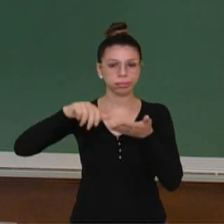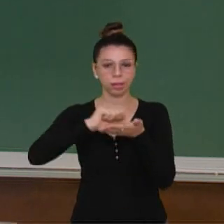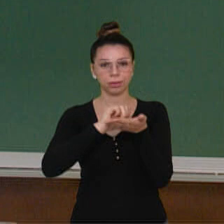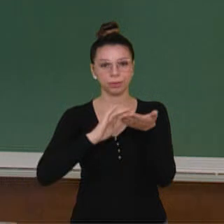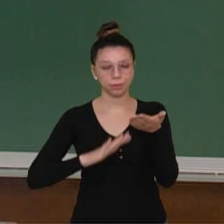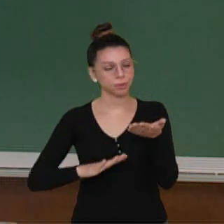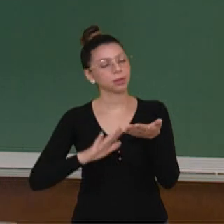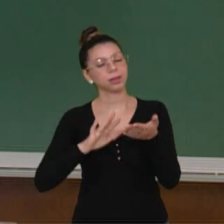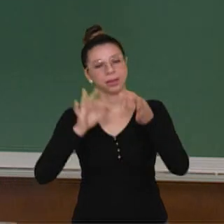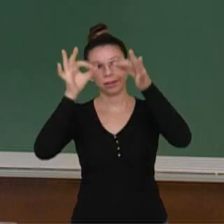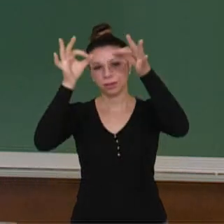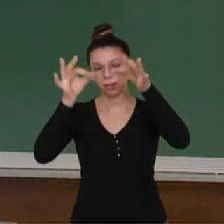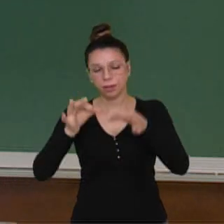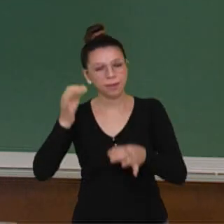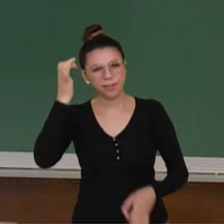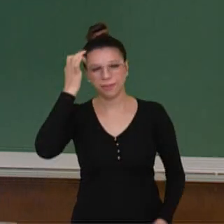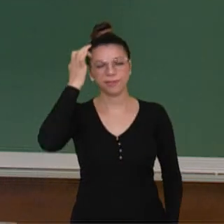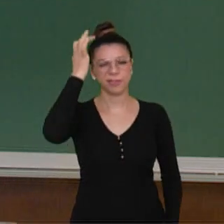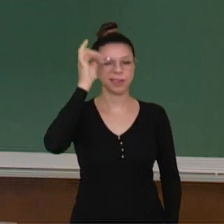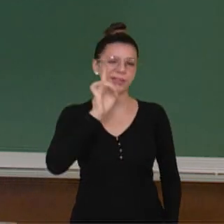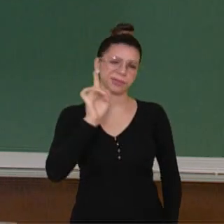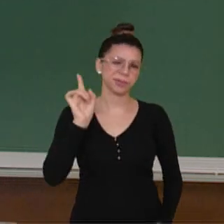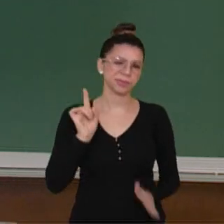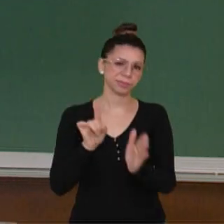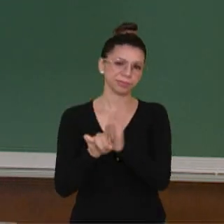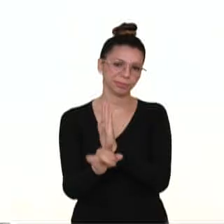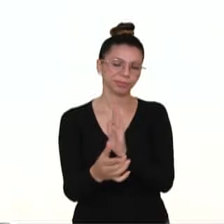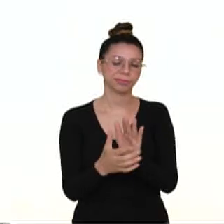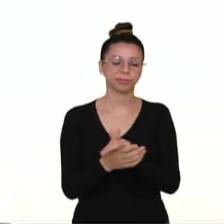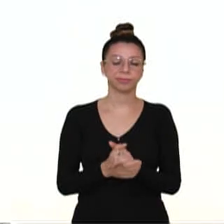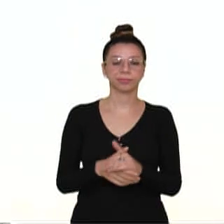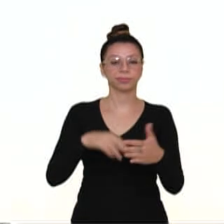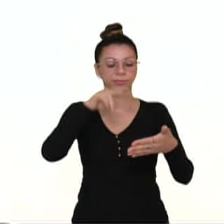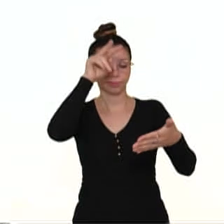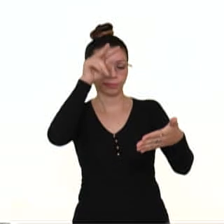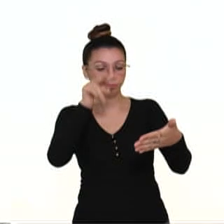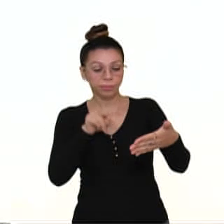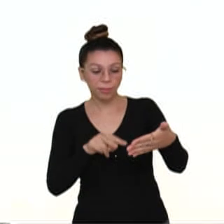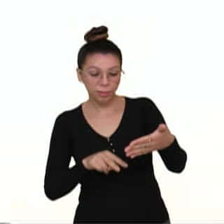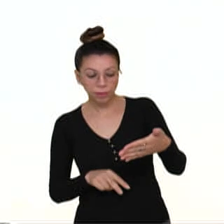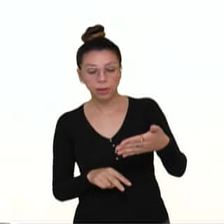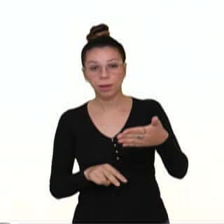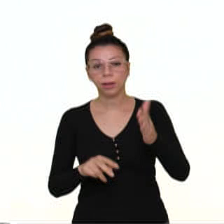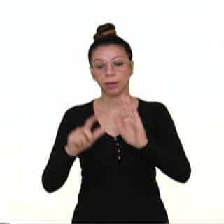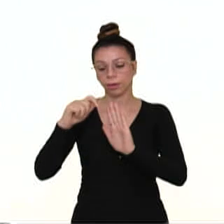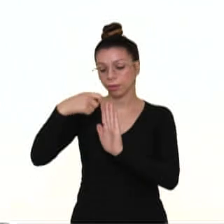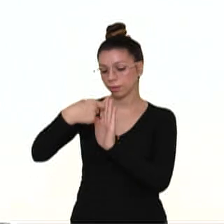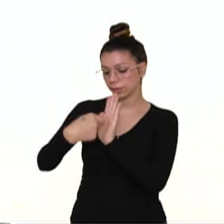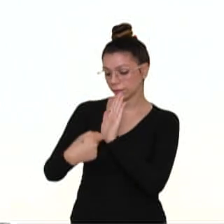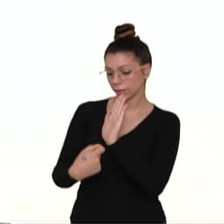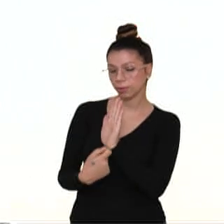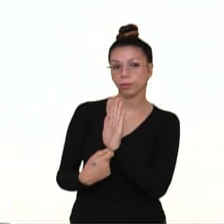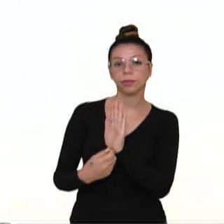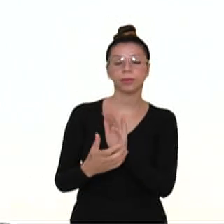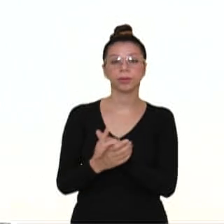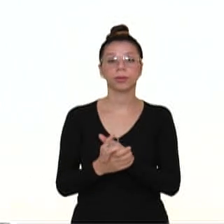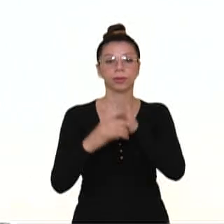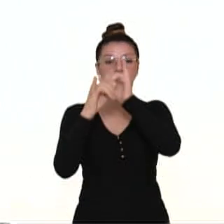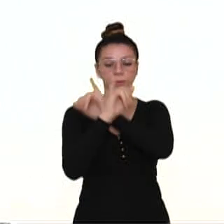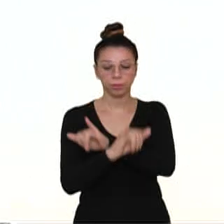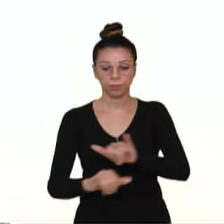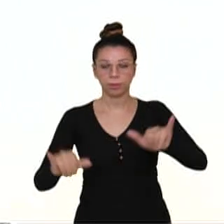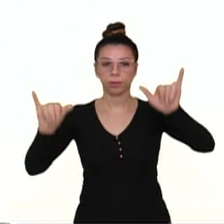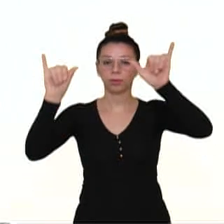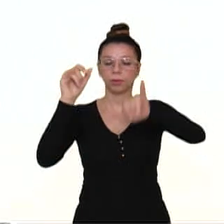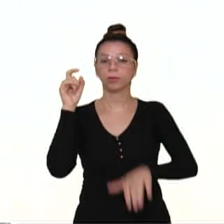Essa questão aqui é muito fácil. Leia aqui um trecho do texto. Fake news são